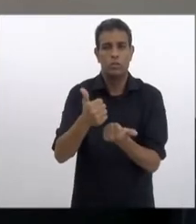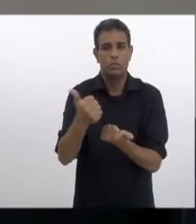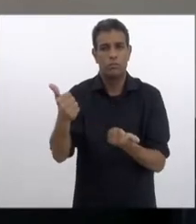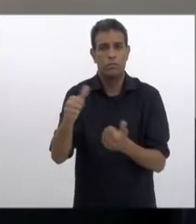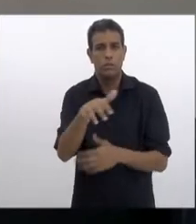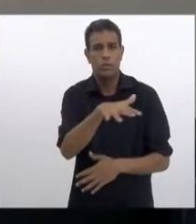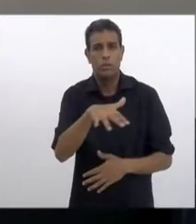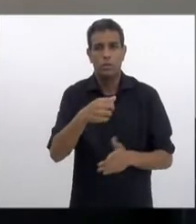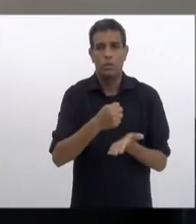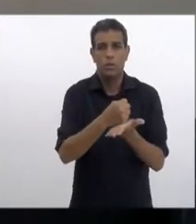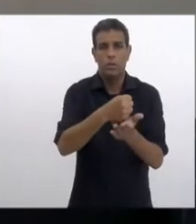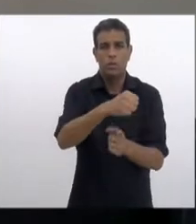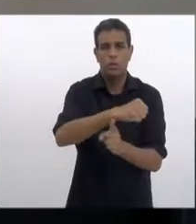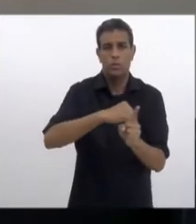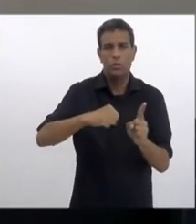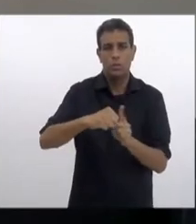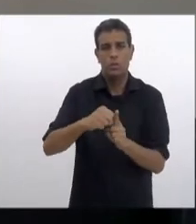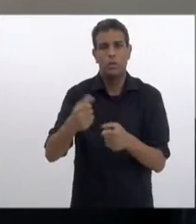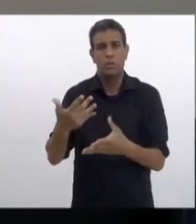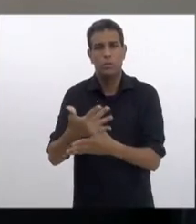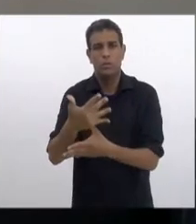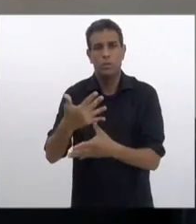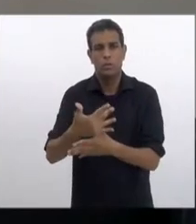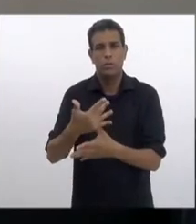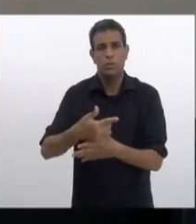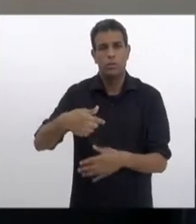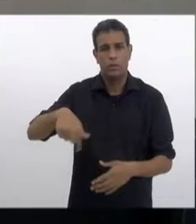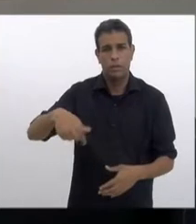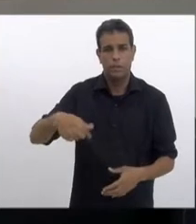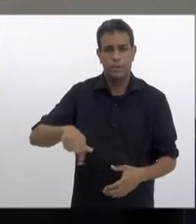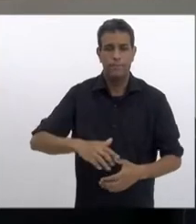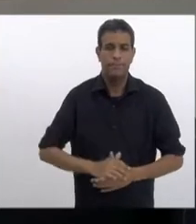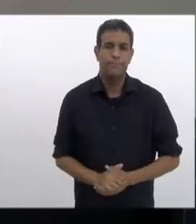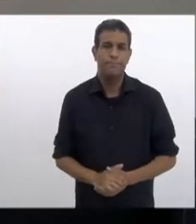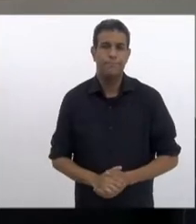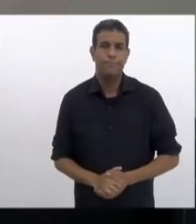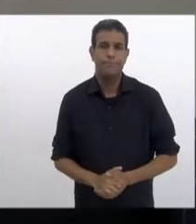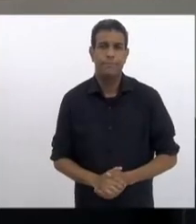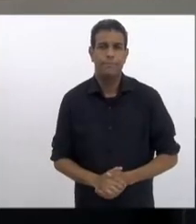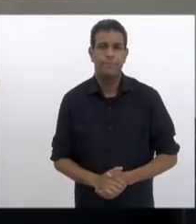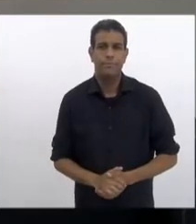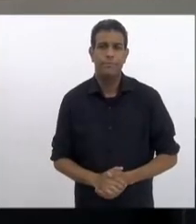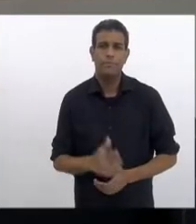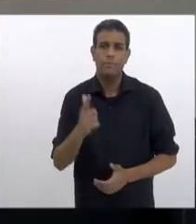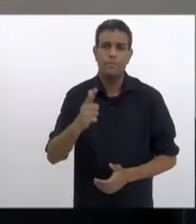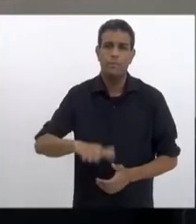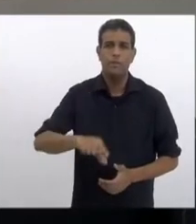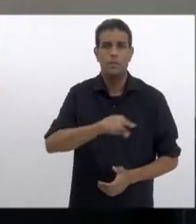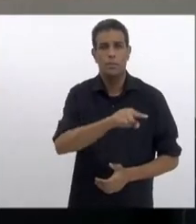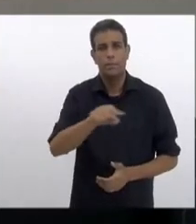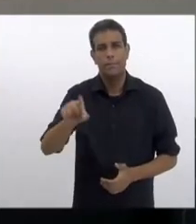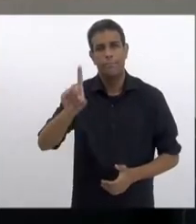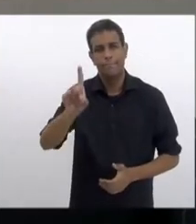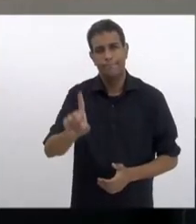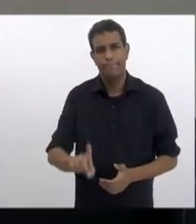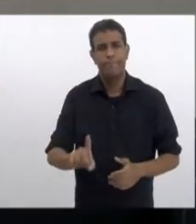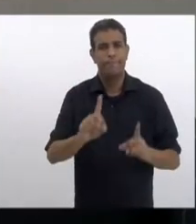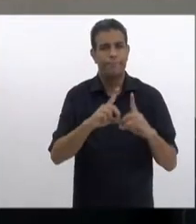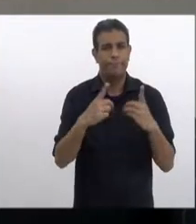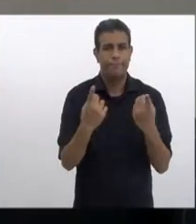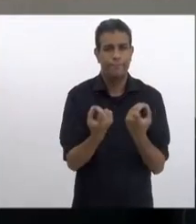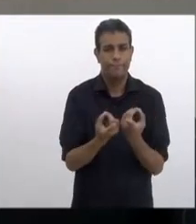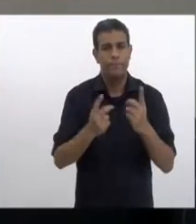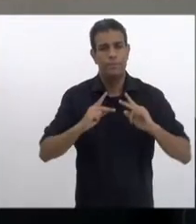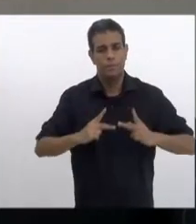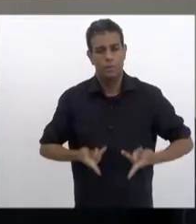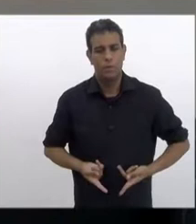Assistência Social da cidade de Queimados. E tenho também a diretora de Departamento de